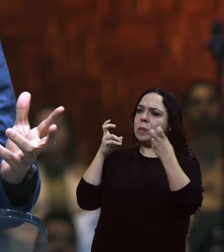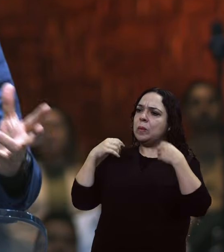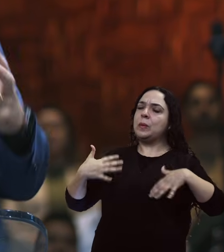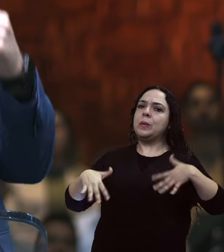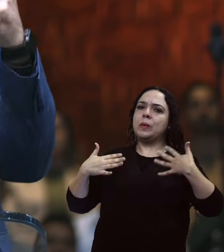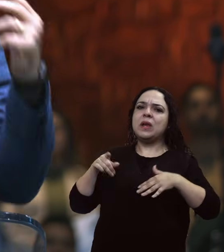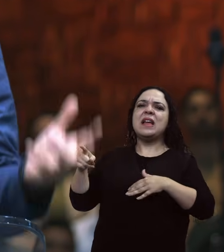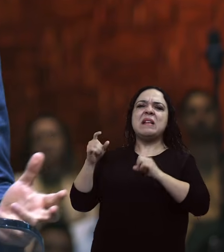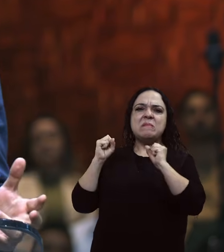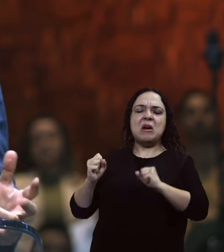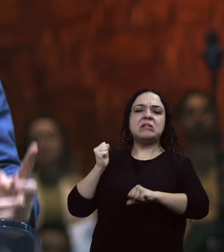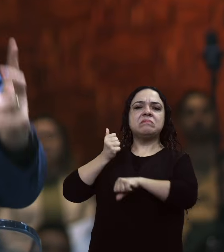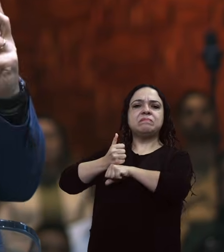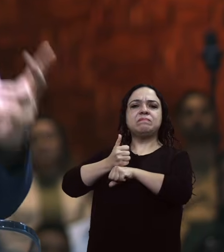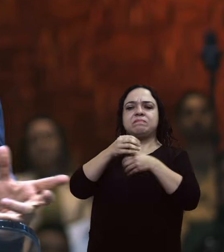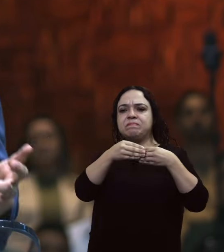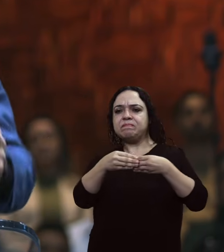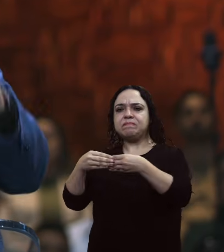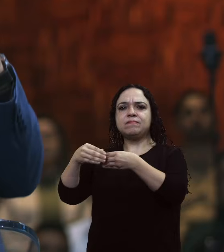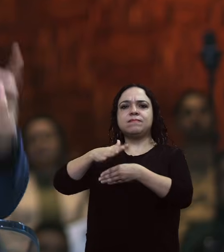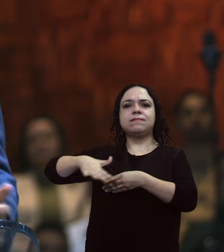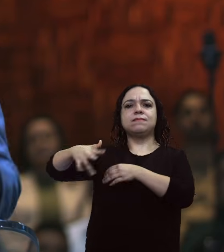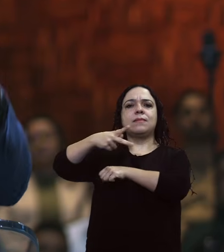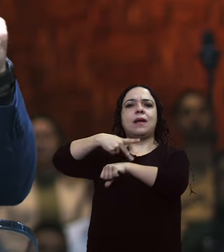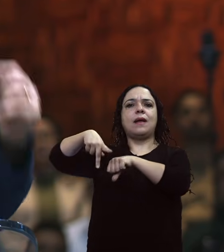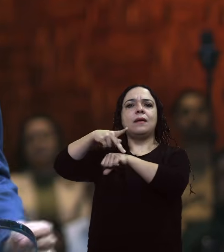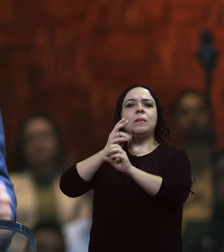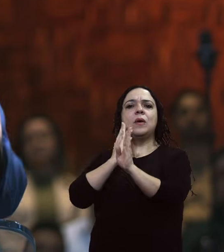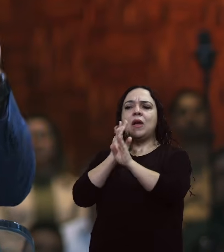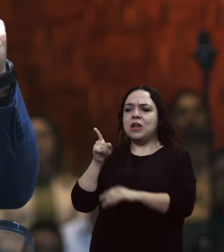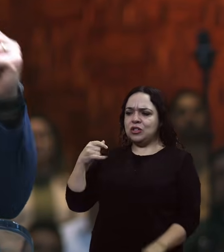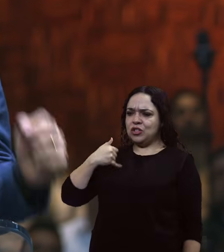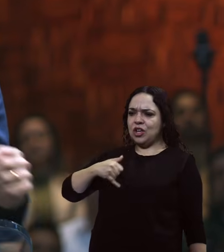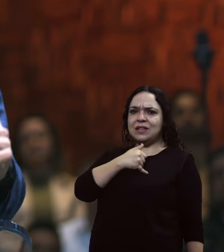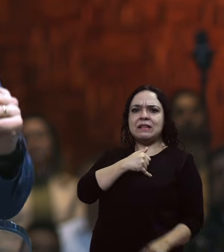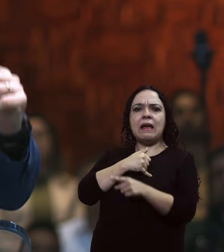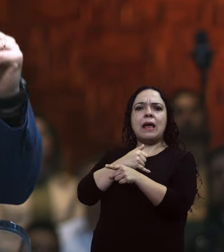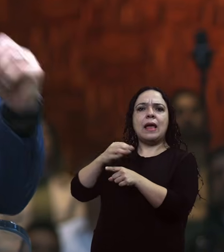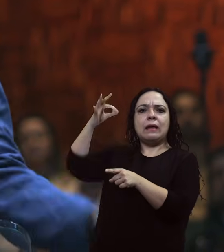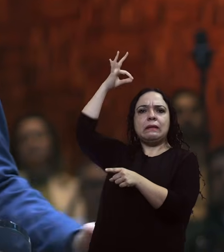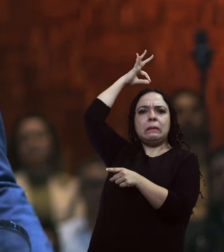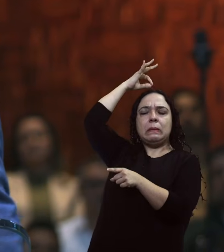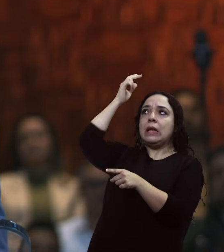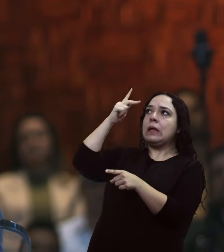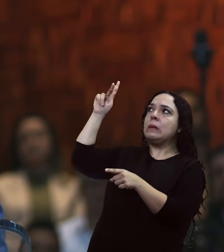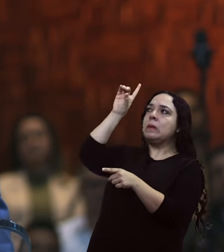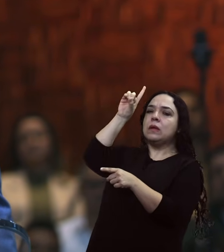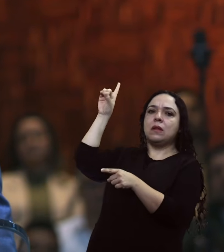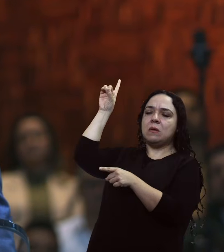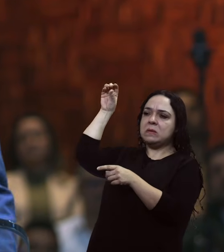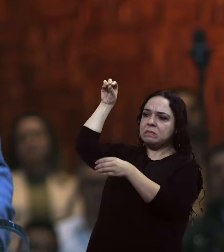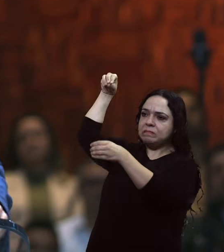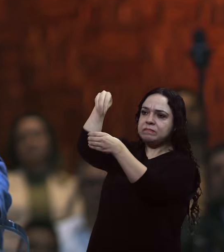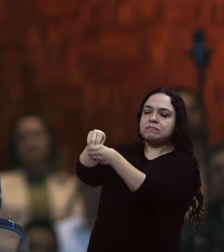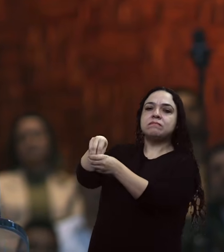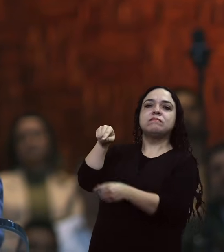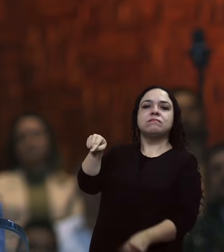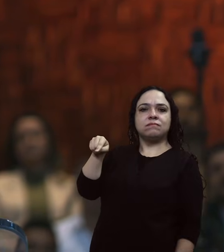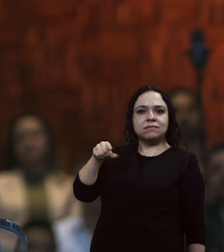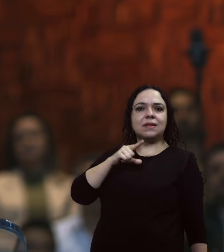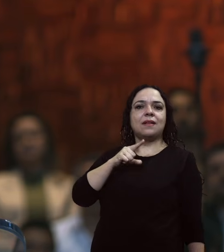país do que José, um homem em quem está o Espírito de Deus.